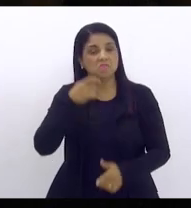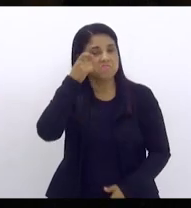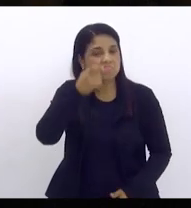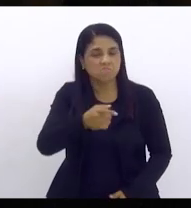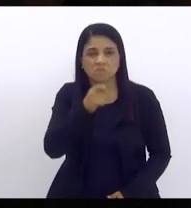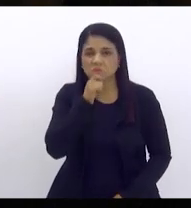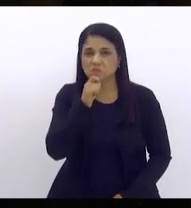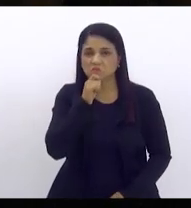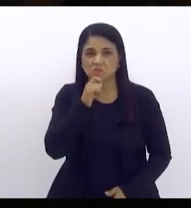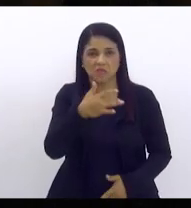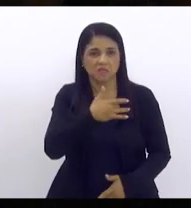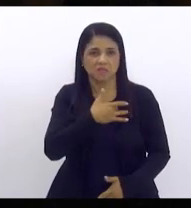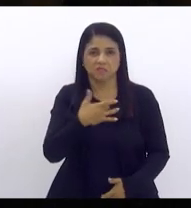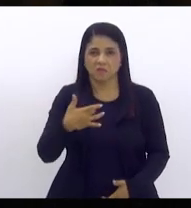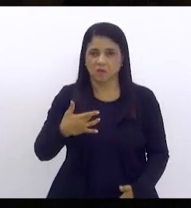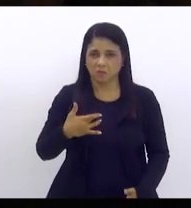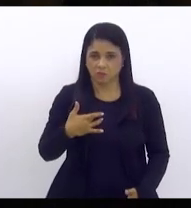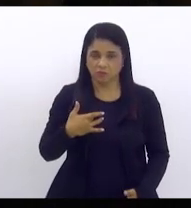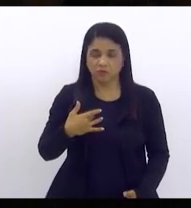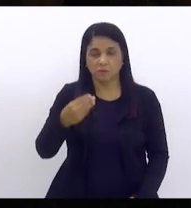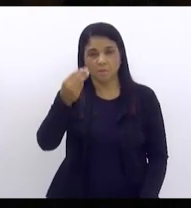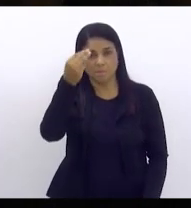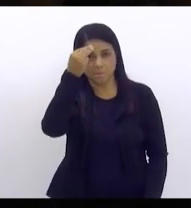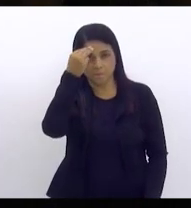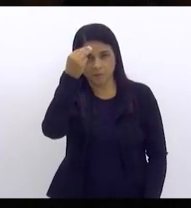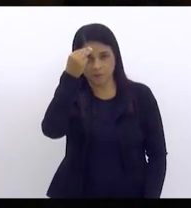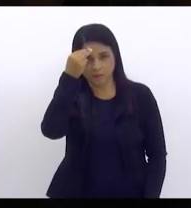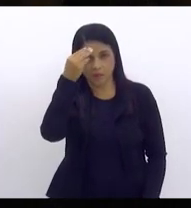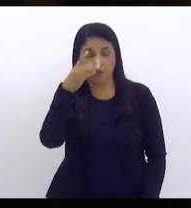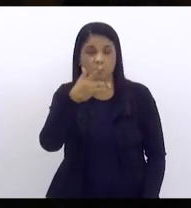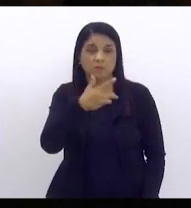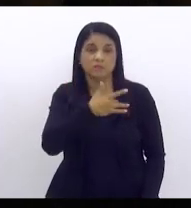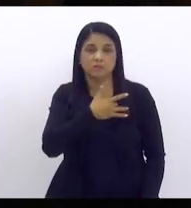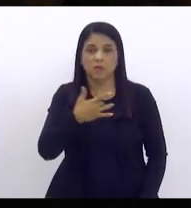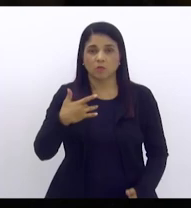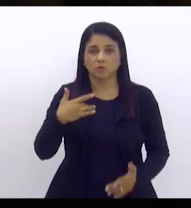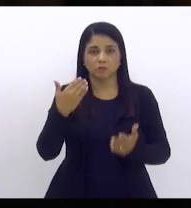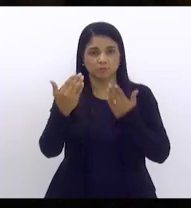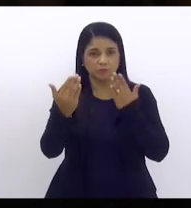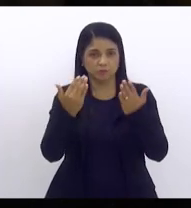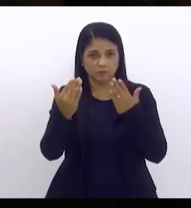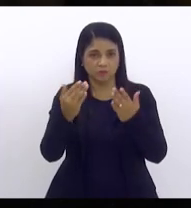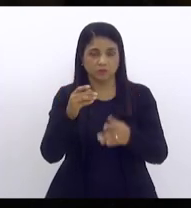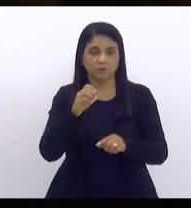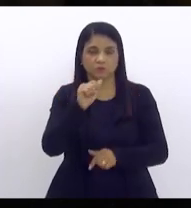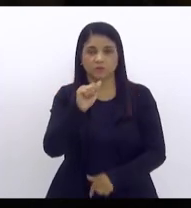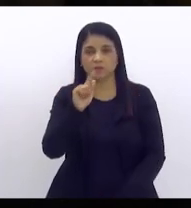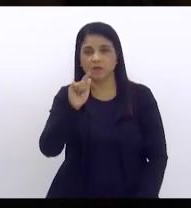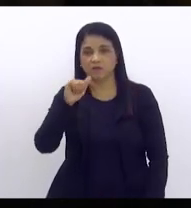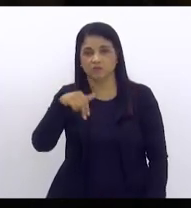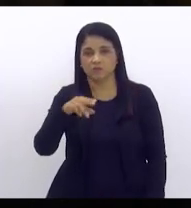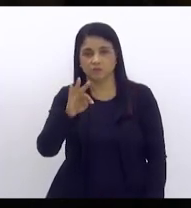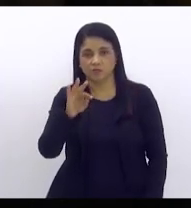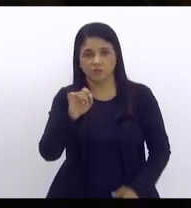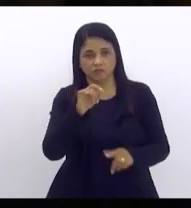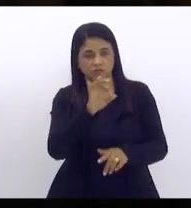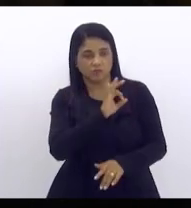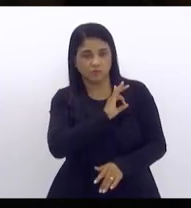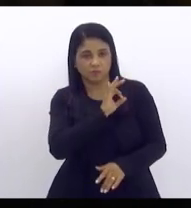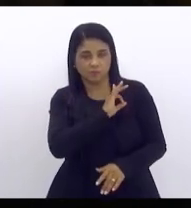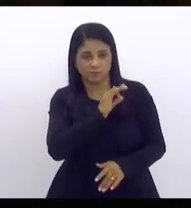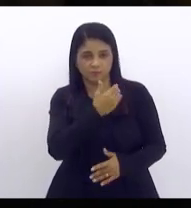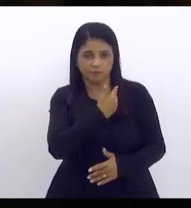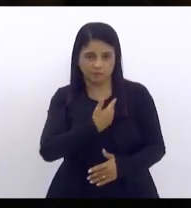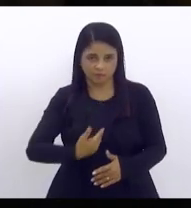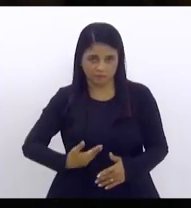interessado na saúde mental, na saúde psicológica dos seus agentes. O interesse dele é só